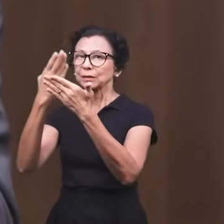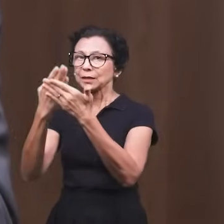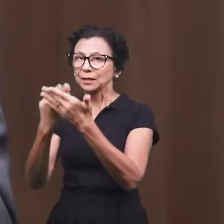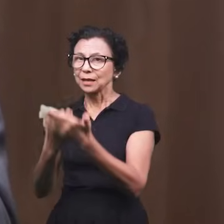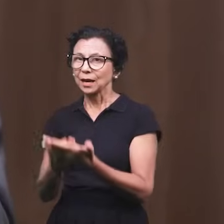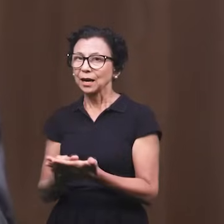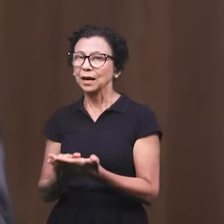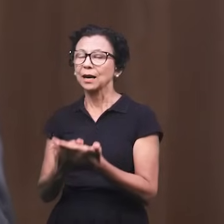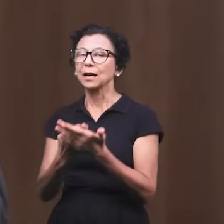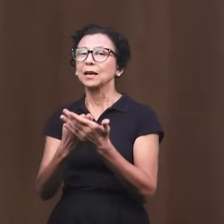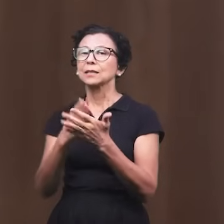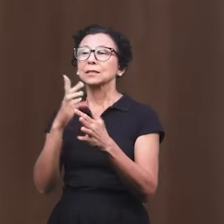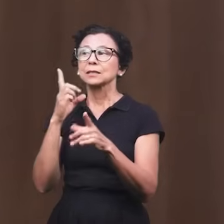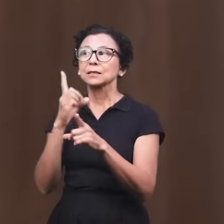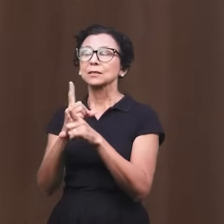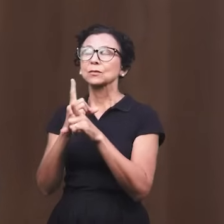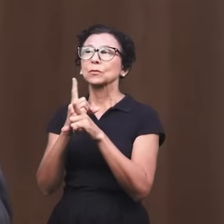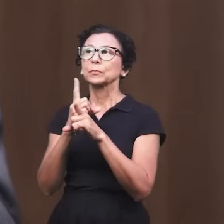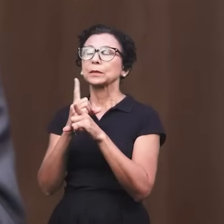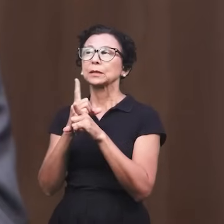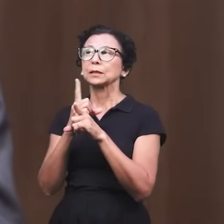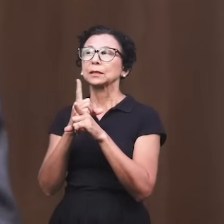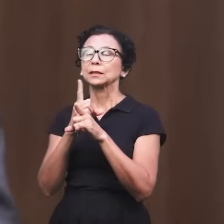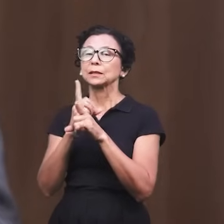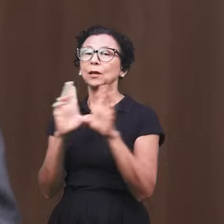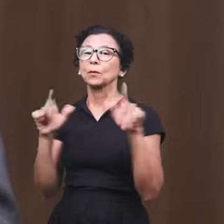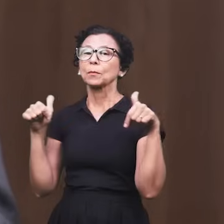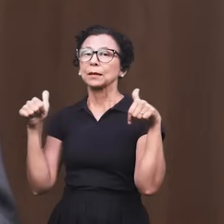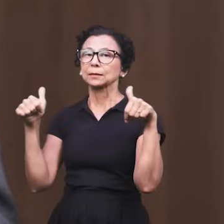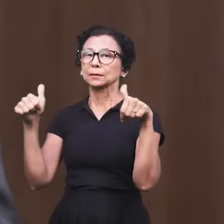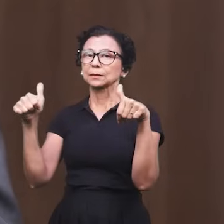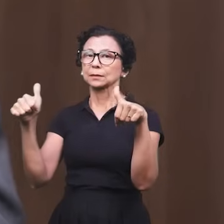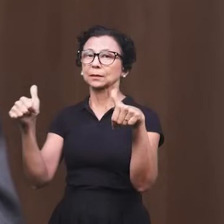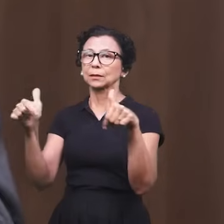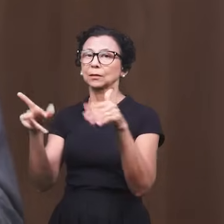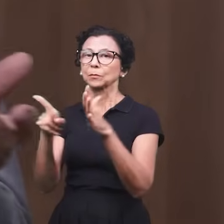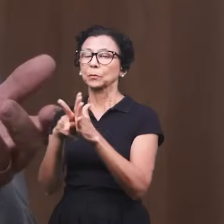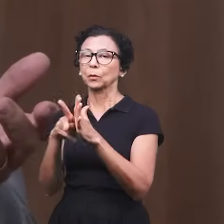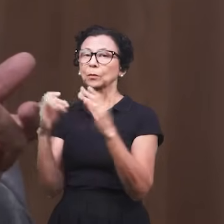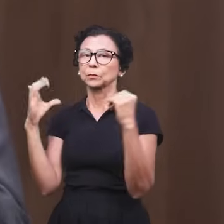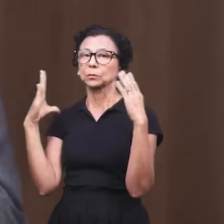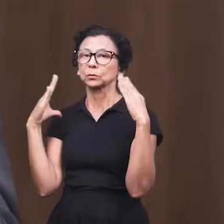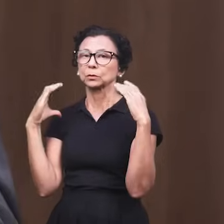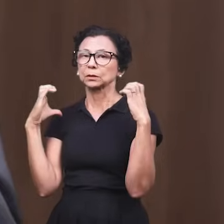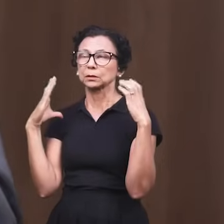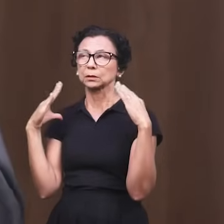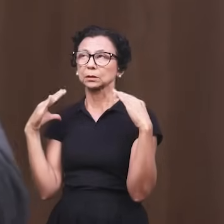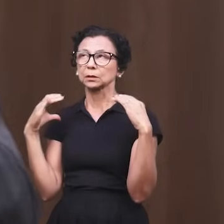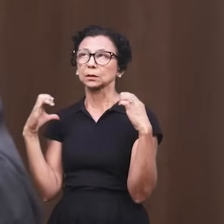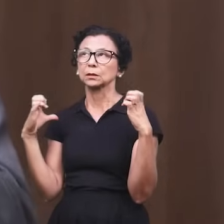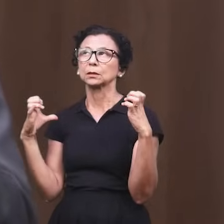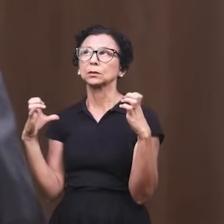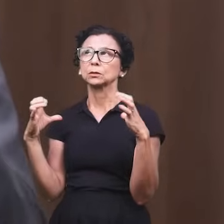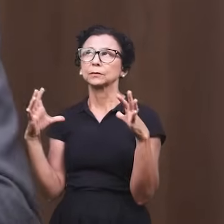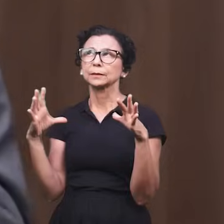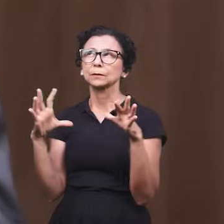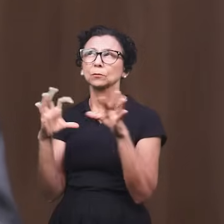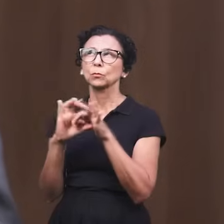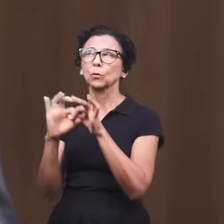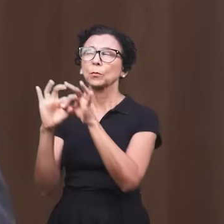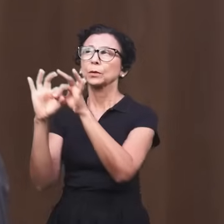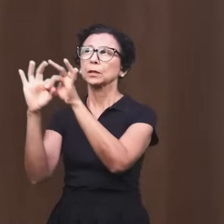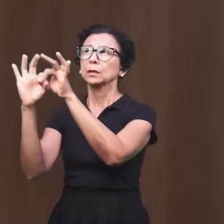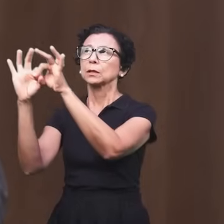com a eternidade, que você vai viver daquilo que vem da eternidade. É isso aí. Agora, está proibido? Não, Jacó usou diversos recursos